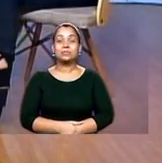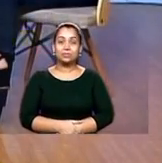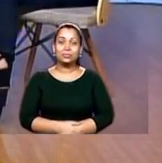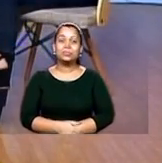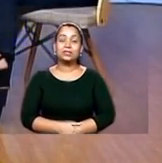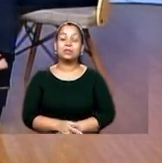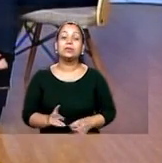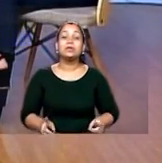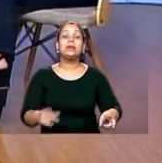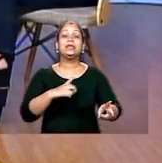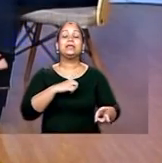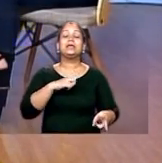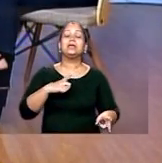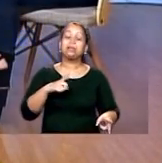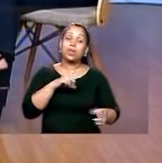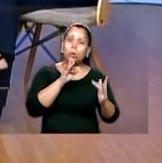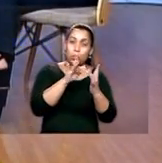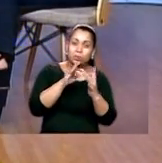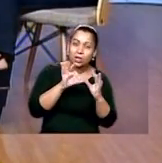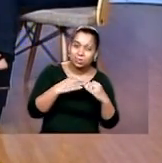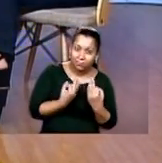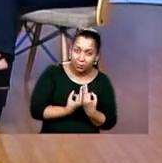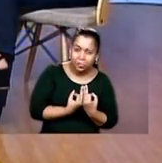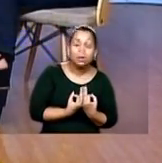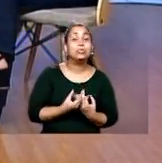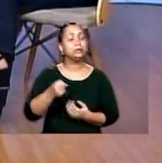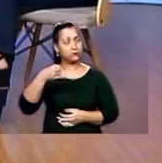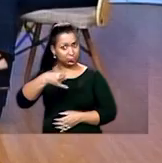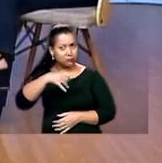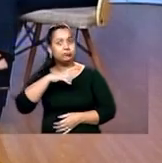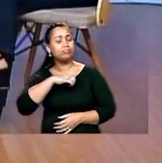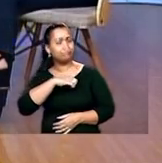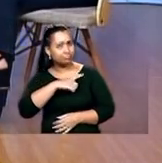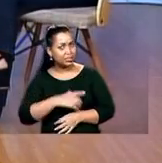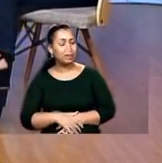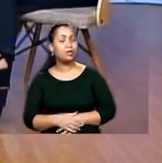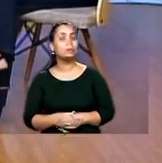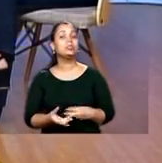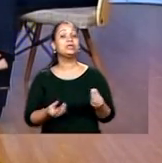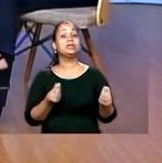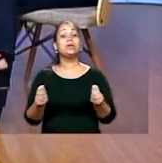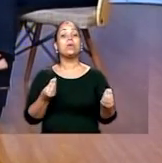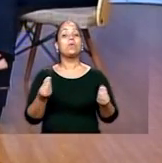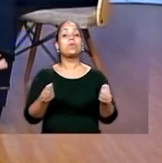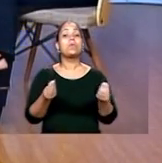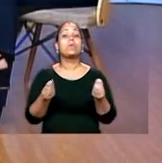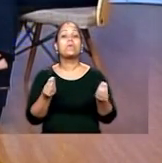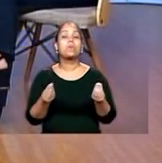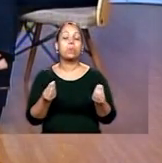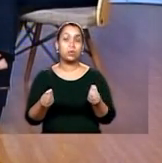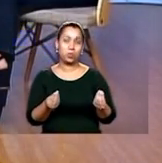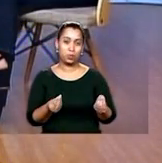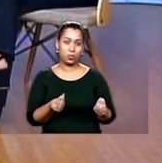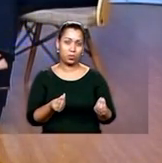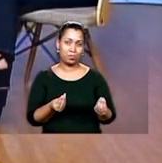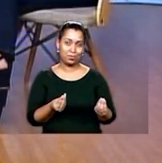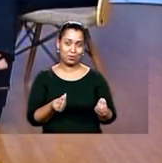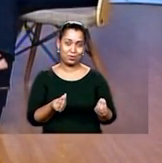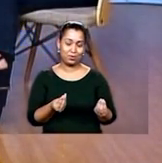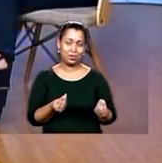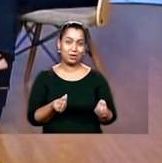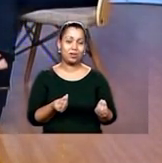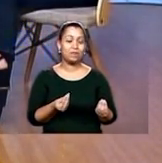manter. Vocês têm contato com essas famílias ou não? Temos. E como é que vocês... Como é que